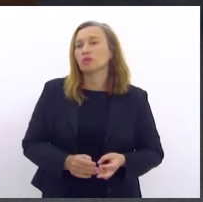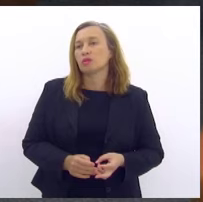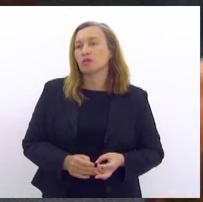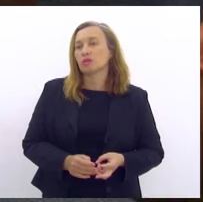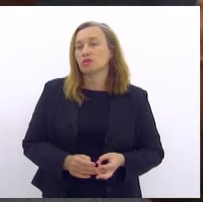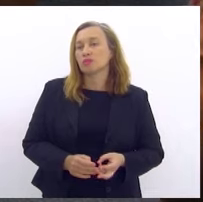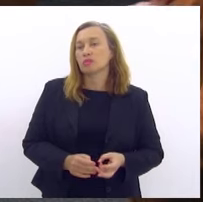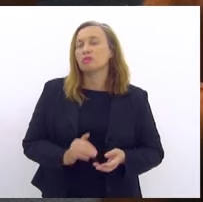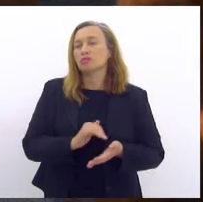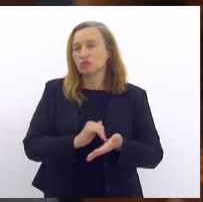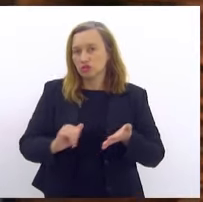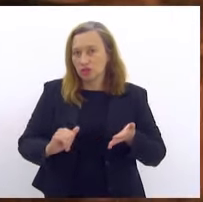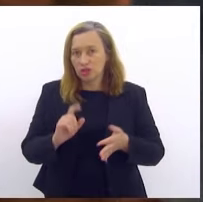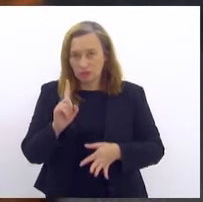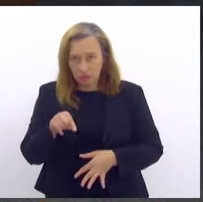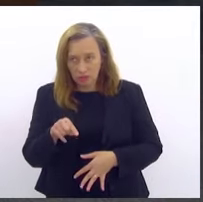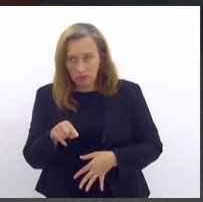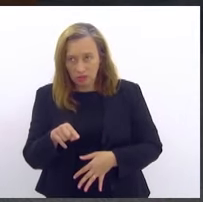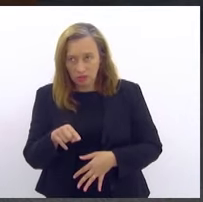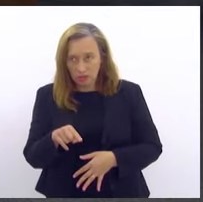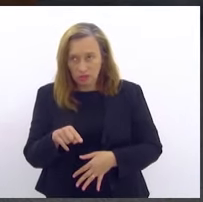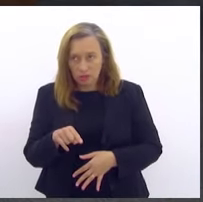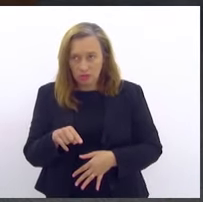Foi derrubado o veto, né?